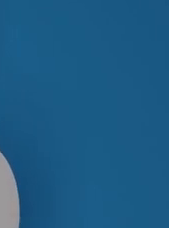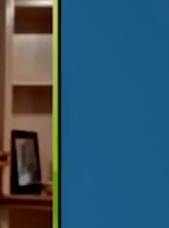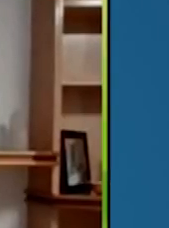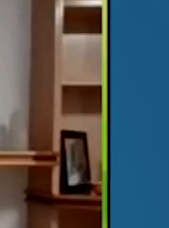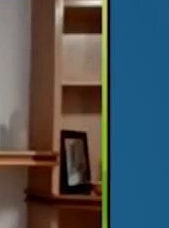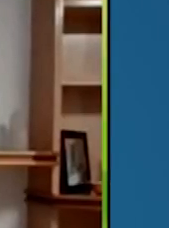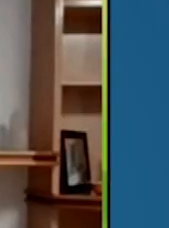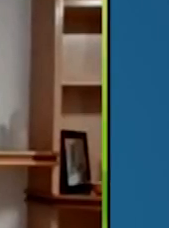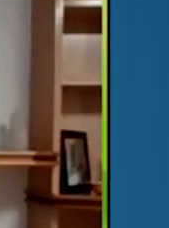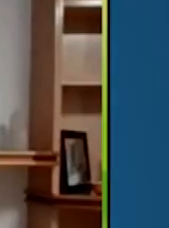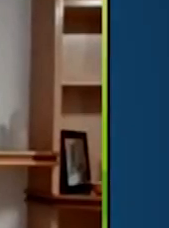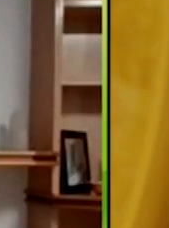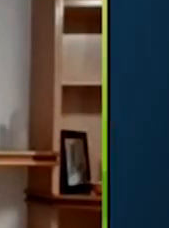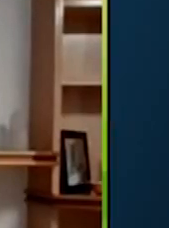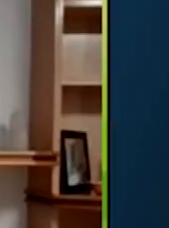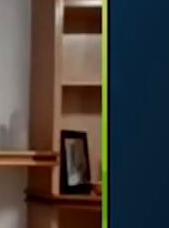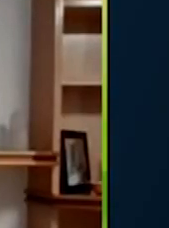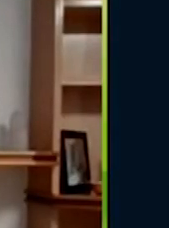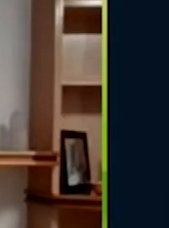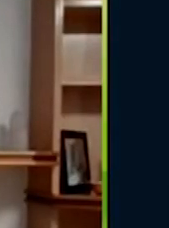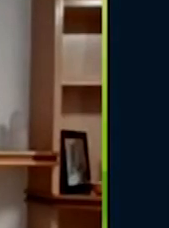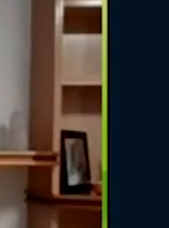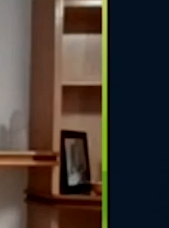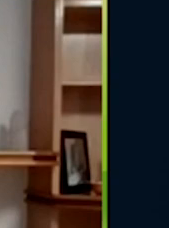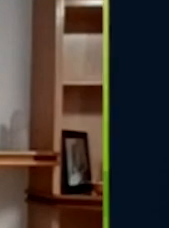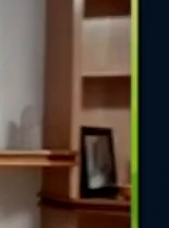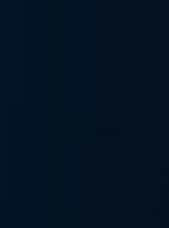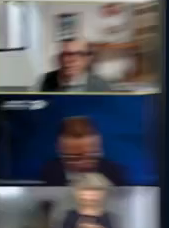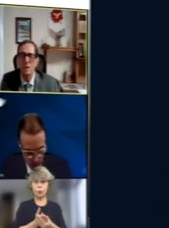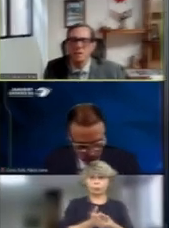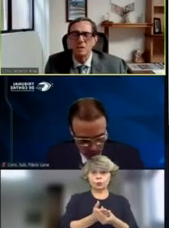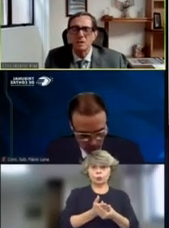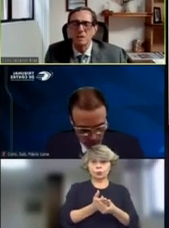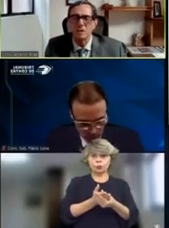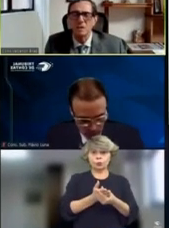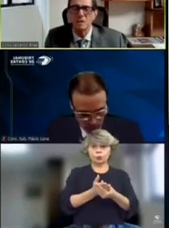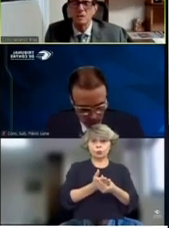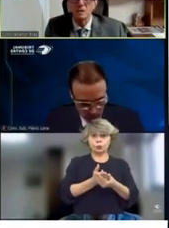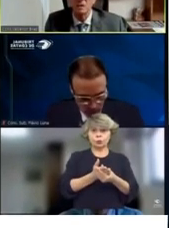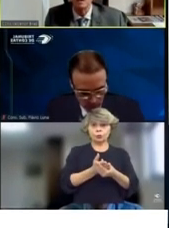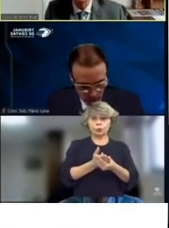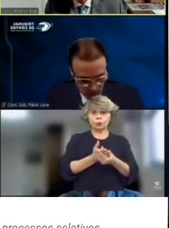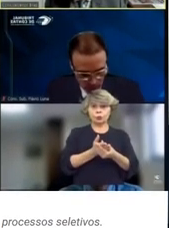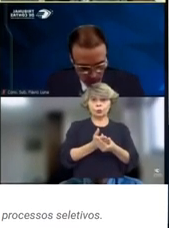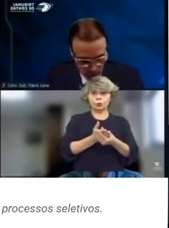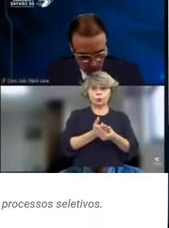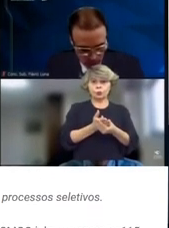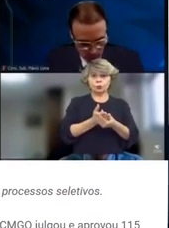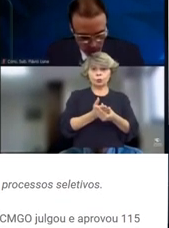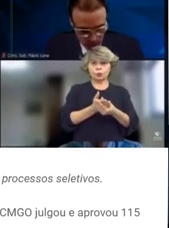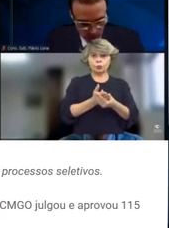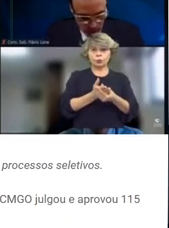Sob a presidência do conselheiro Valsenor Braz, a 2ª Câmara do Tribunal de Contas dos Municípios do Estado de Goiás aprovou 115